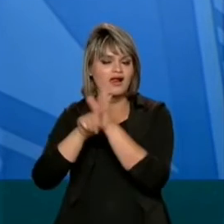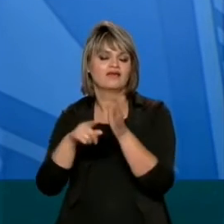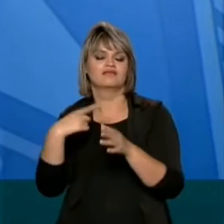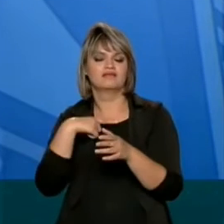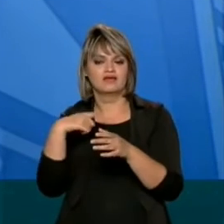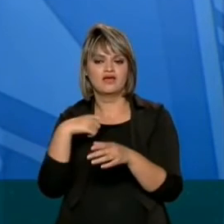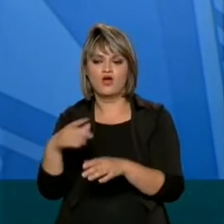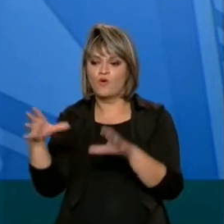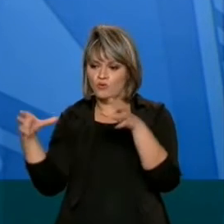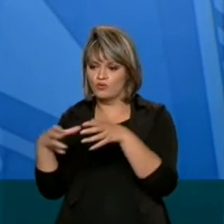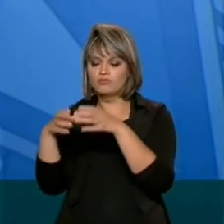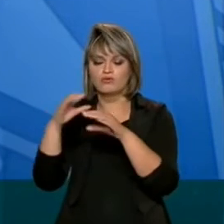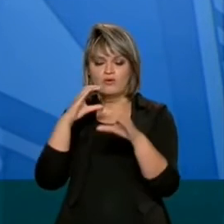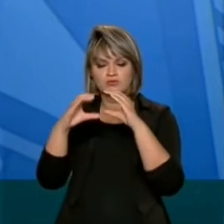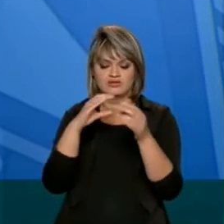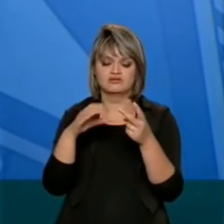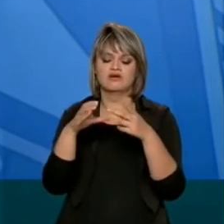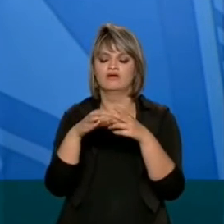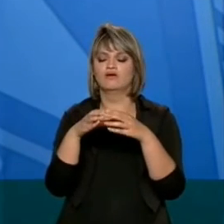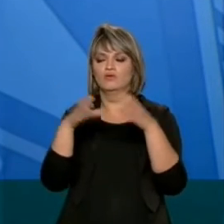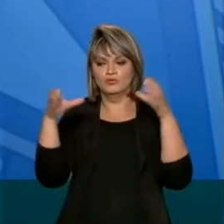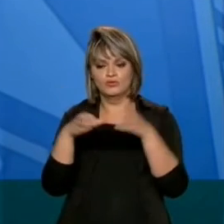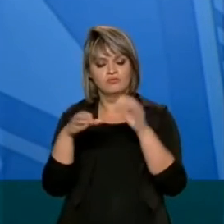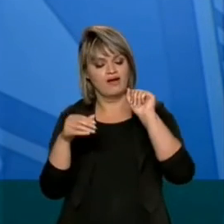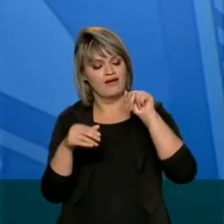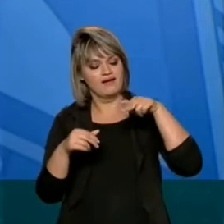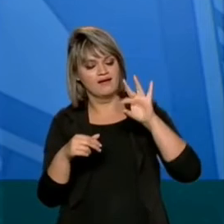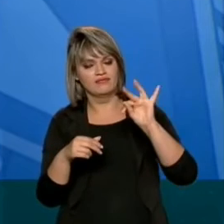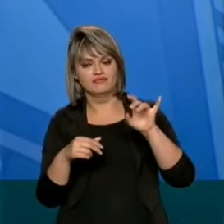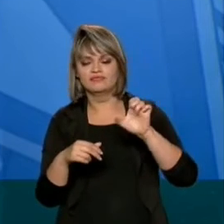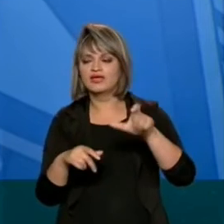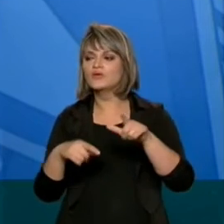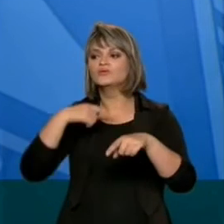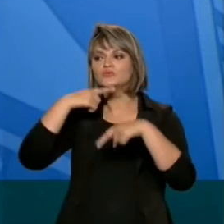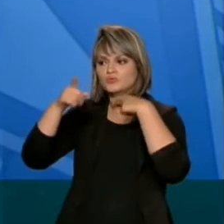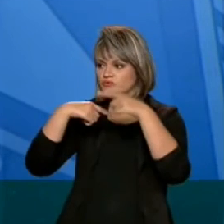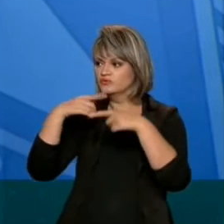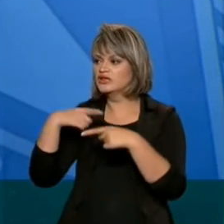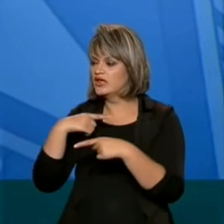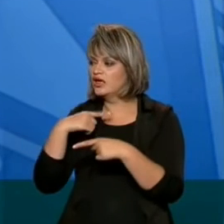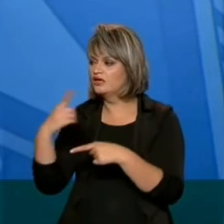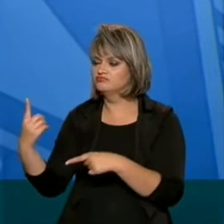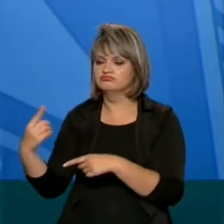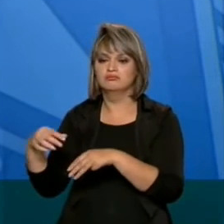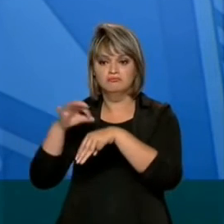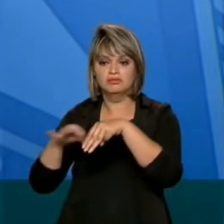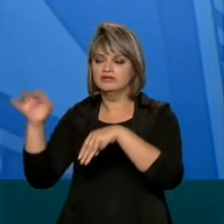equipes, tanto de comunicações como da Anatel, estão tirando todas as dúvidas dos ministros. Eu acho que por